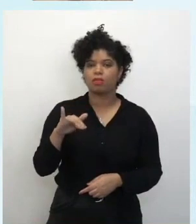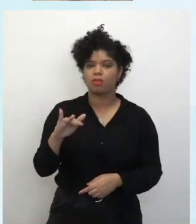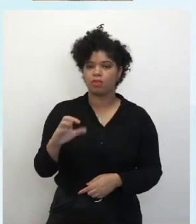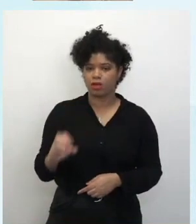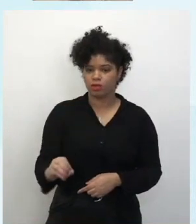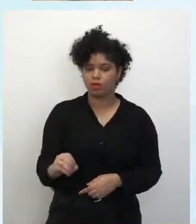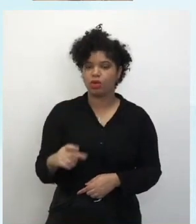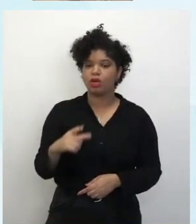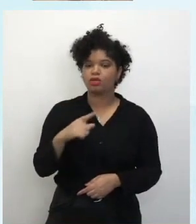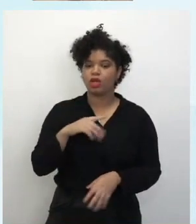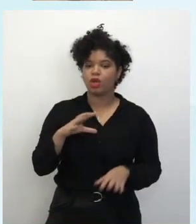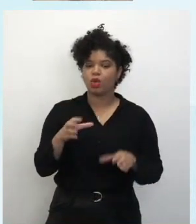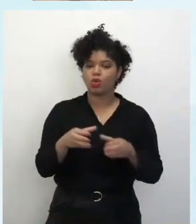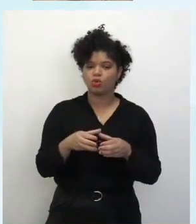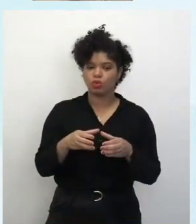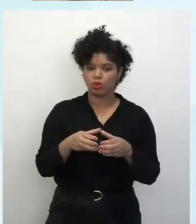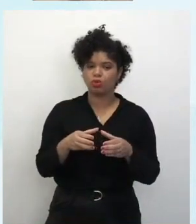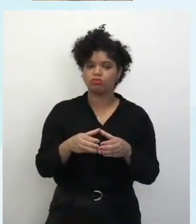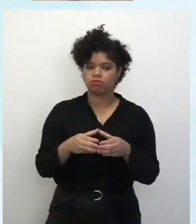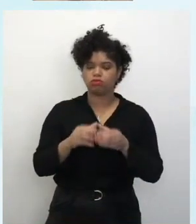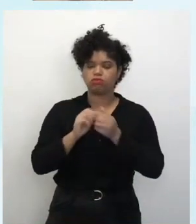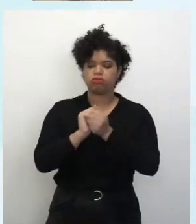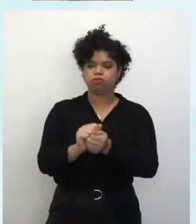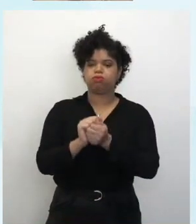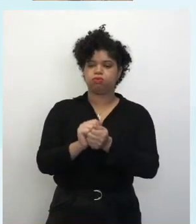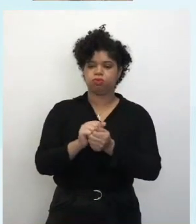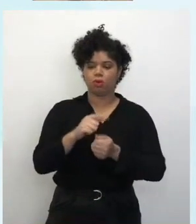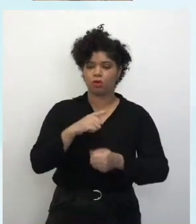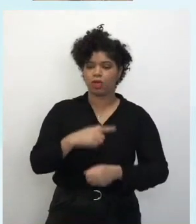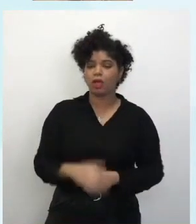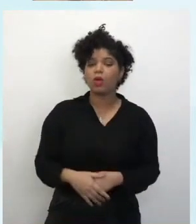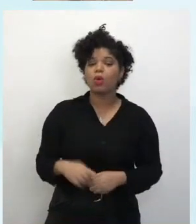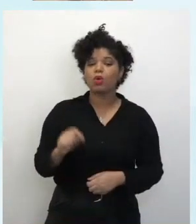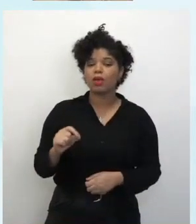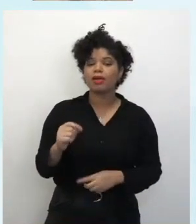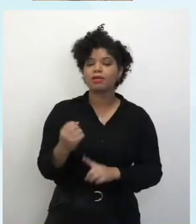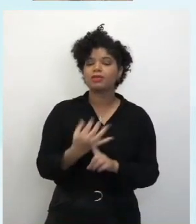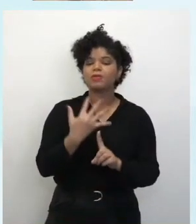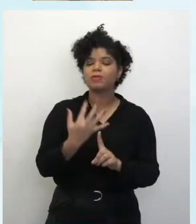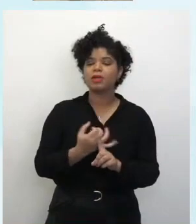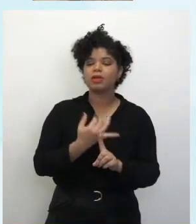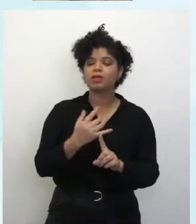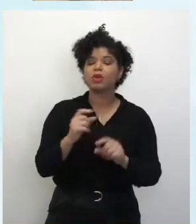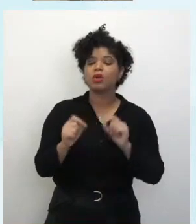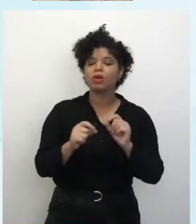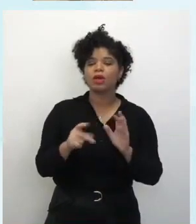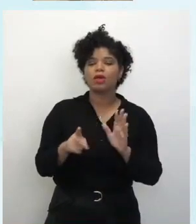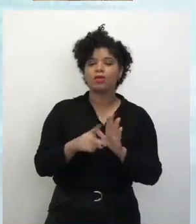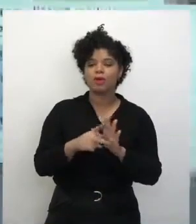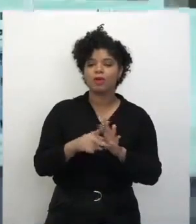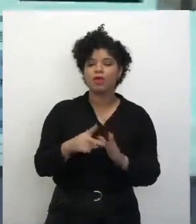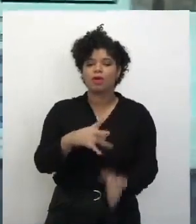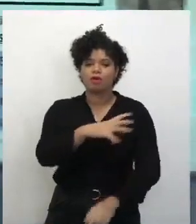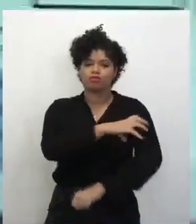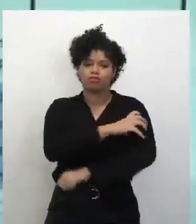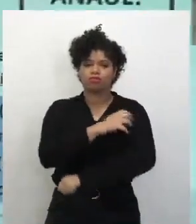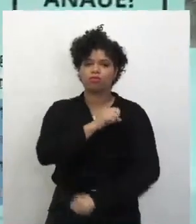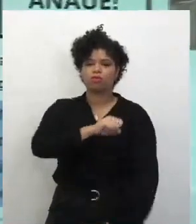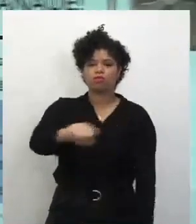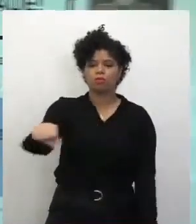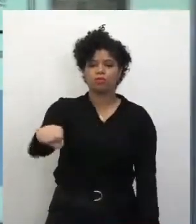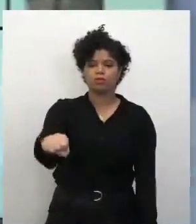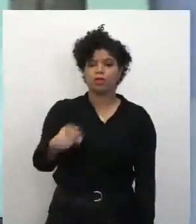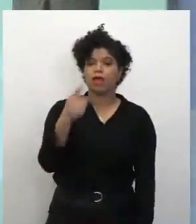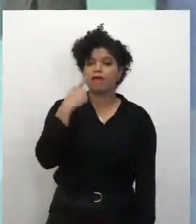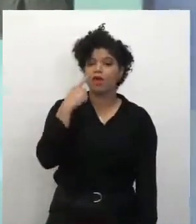com os integralistas tá com uma é extremamente fascista vem para mim também para